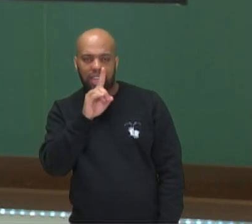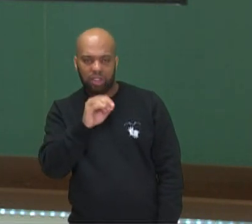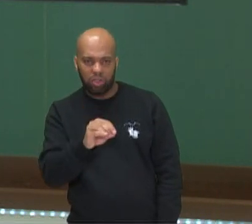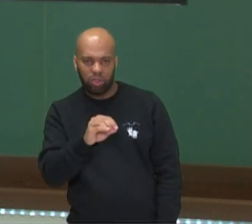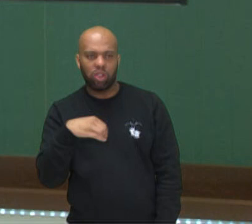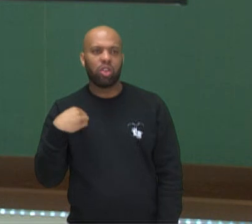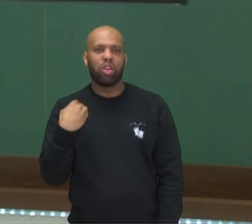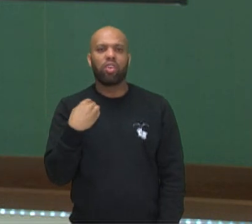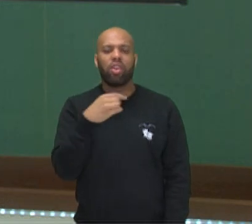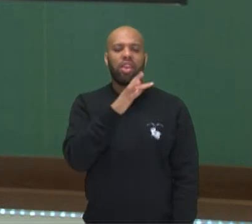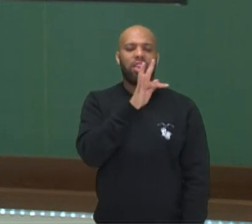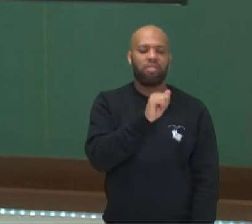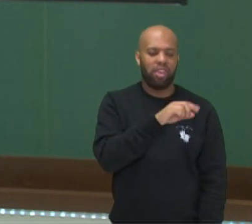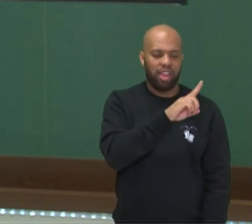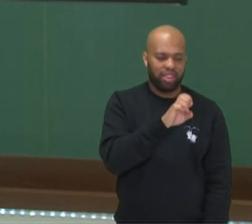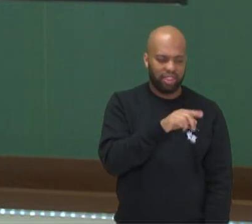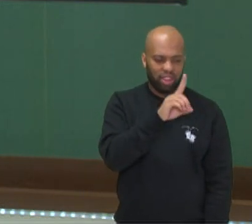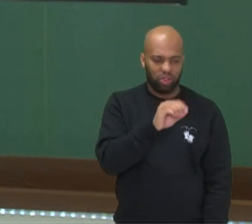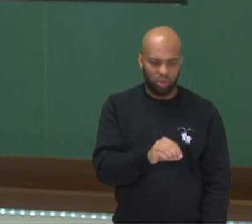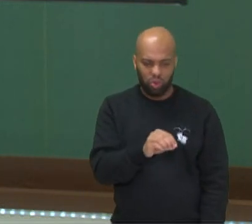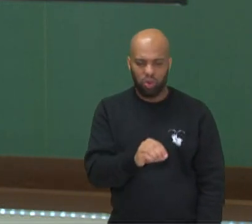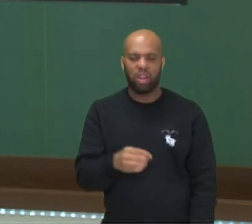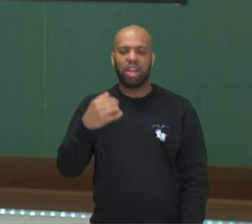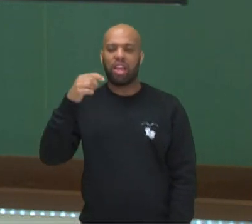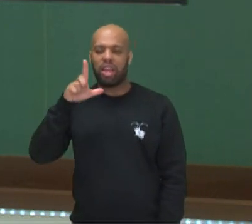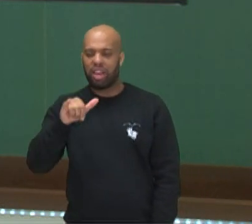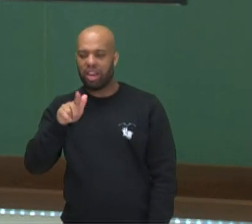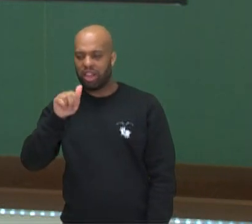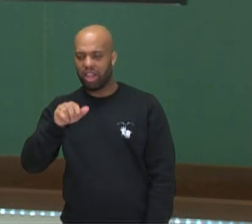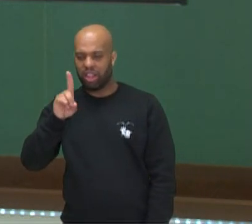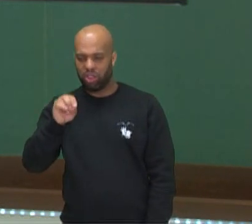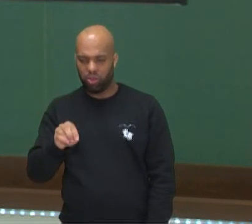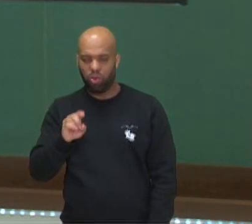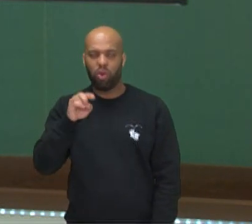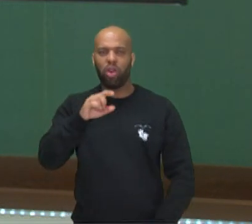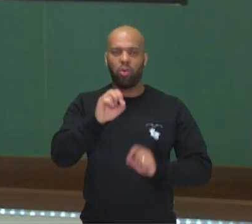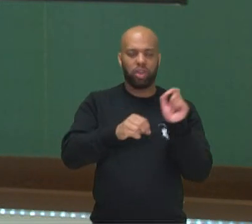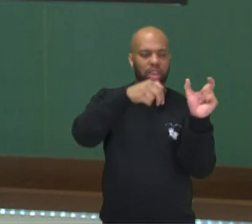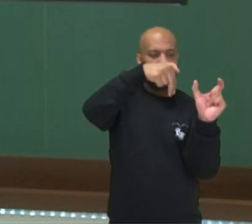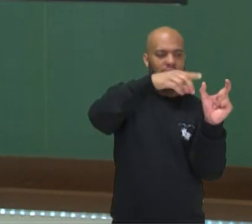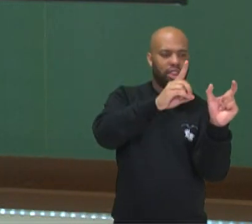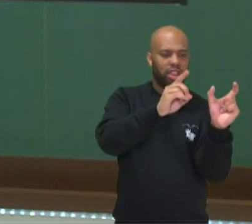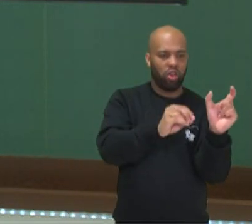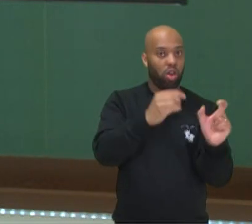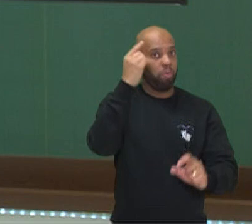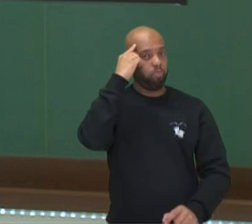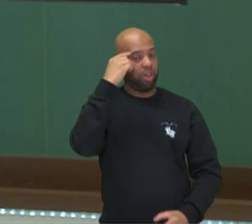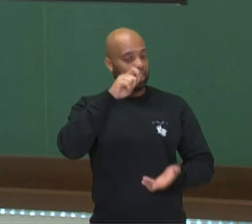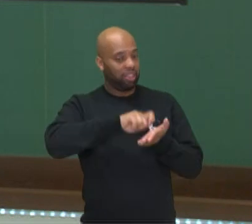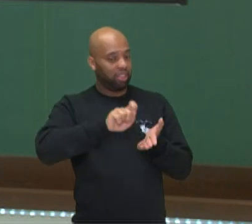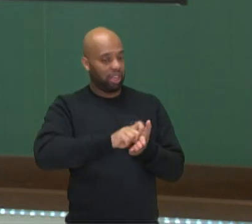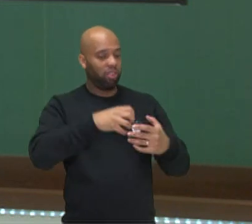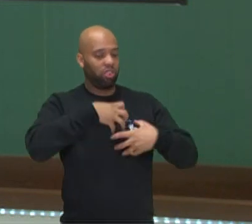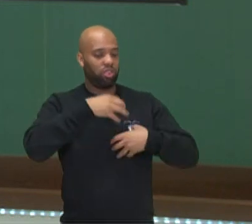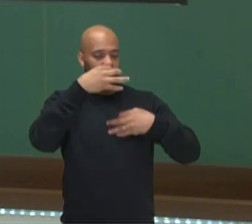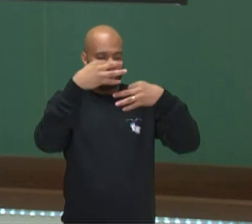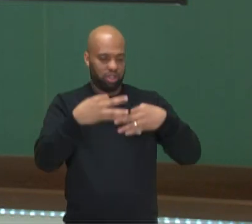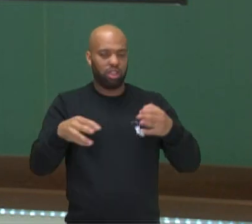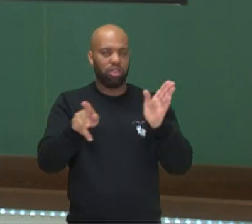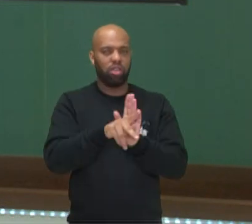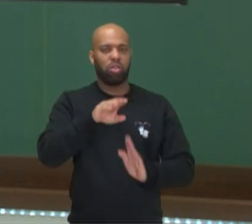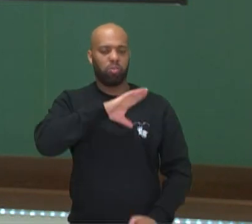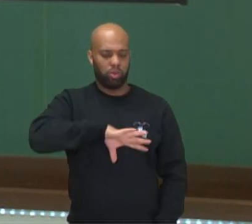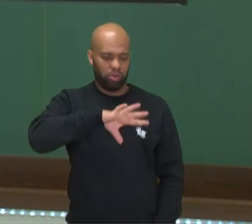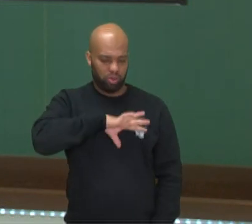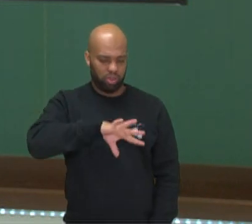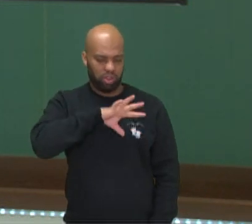esse ligando, fazendo, é esse gerundismo que precisa ser repensado na nossa língua portuguesa, né?